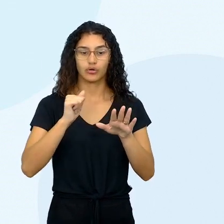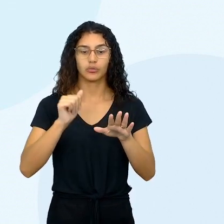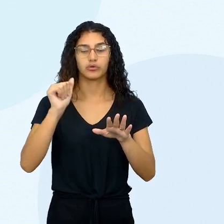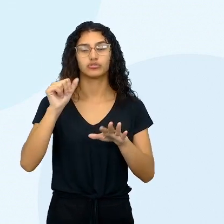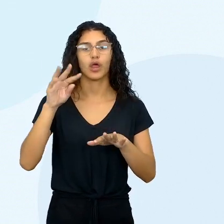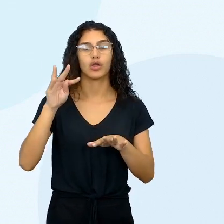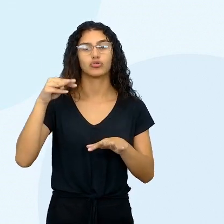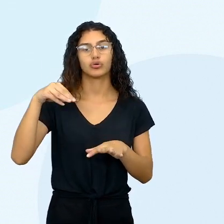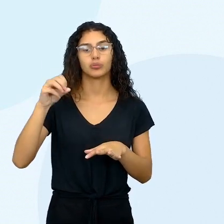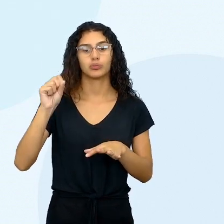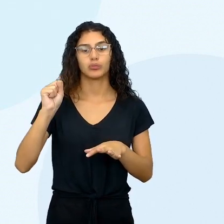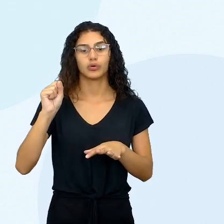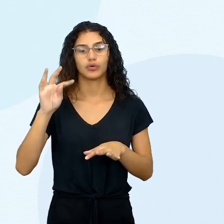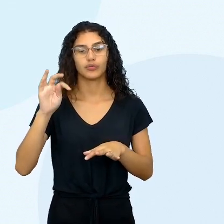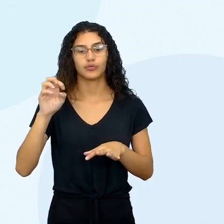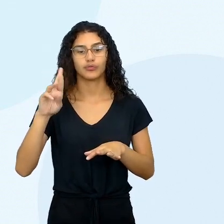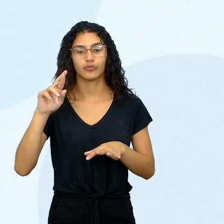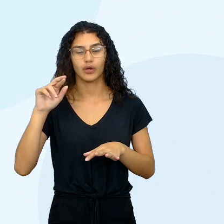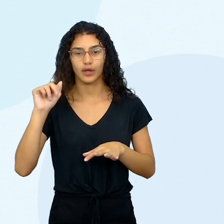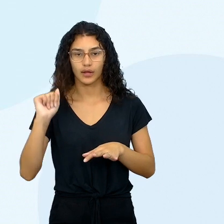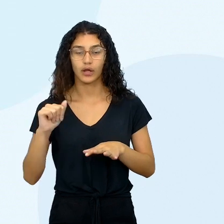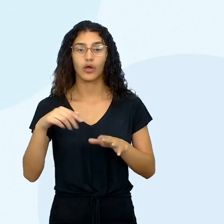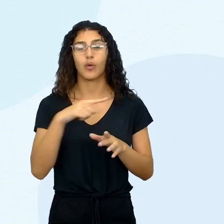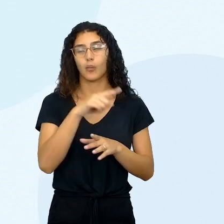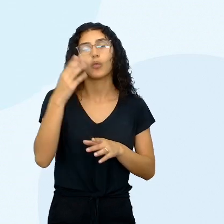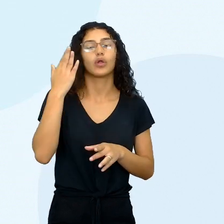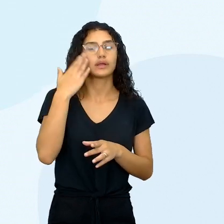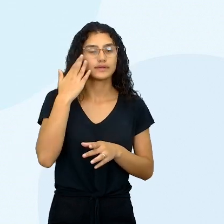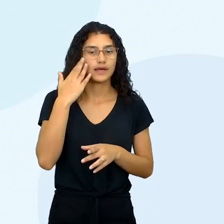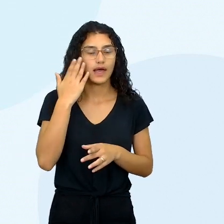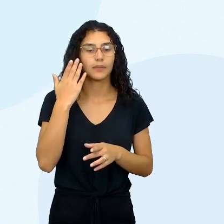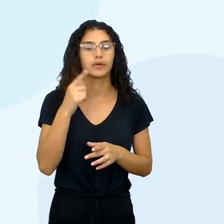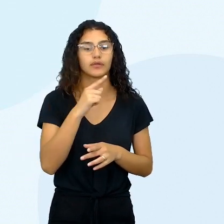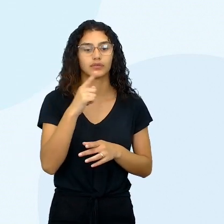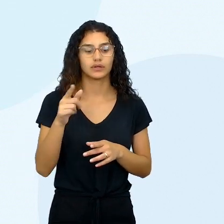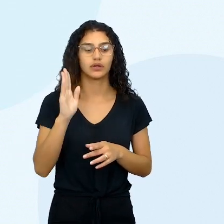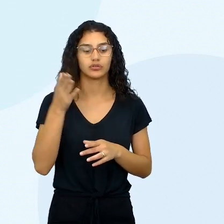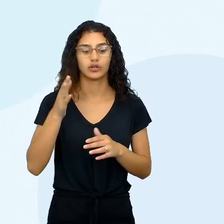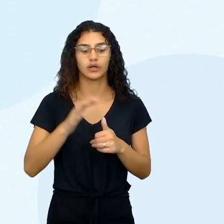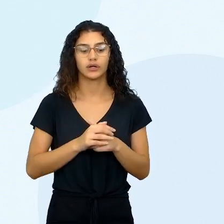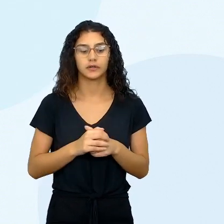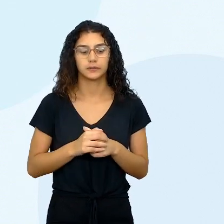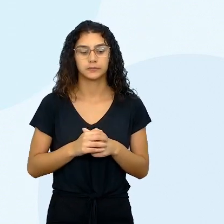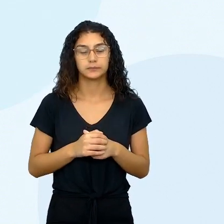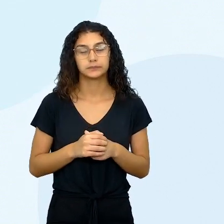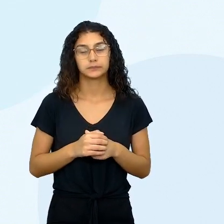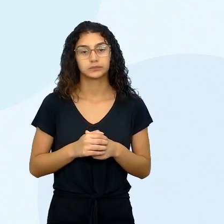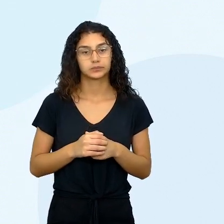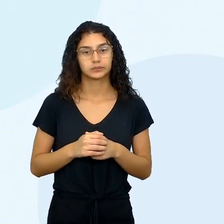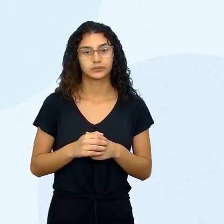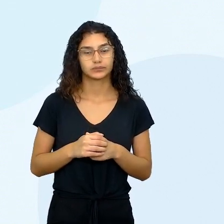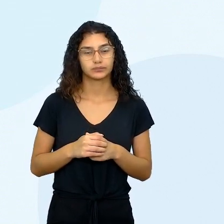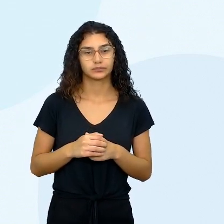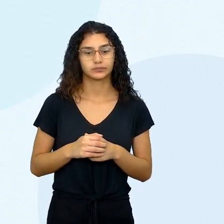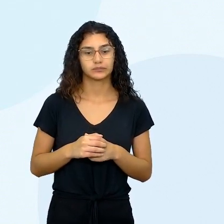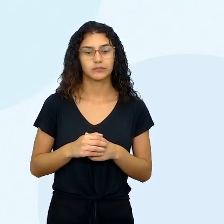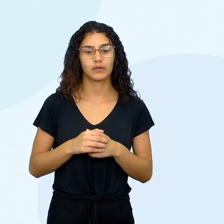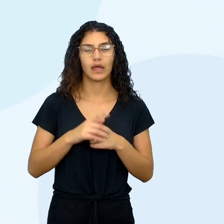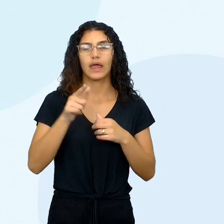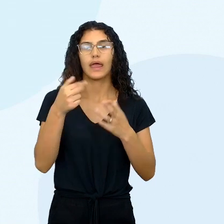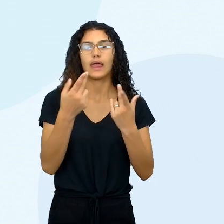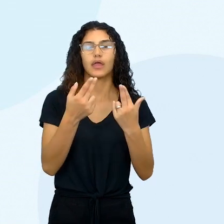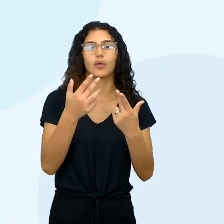atmosfera. E a atmosfera, muitos de vocês sabem, né, se a maioria de vocês sabem, que a atmosfera ela é um